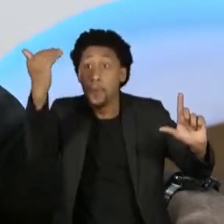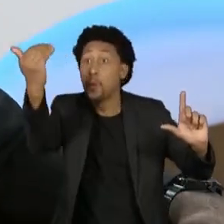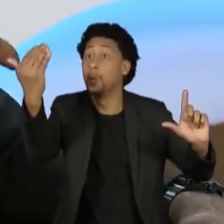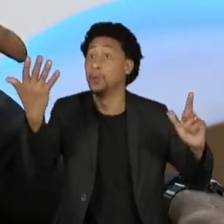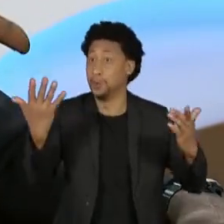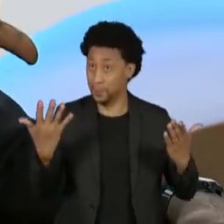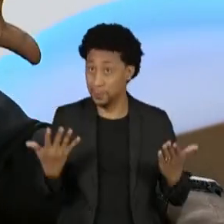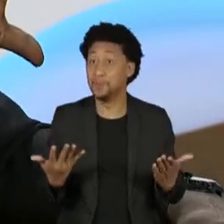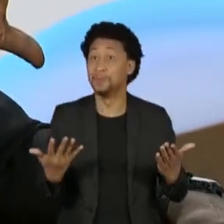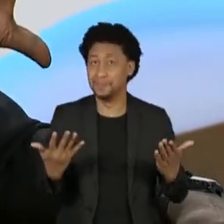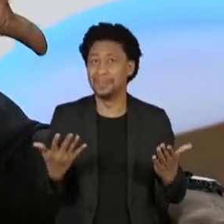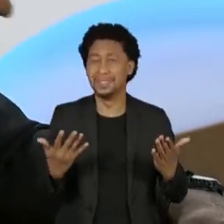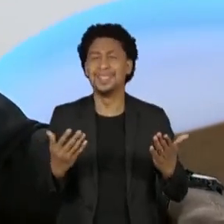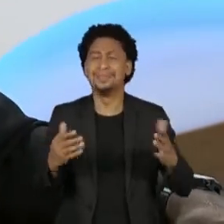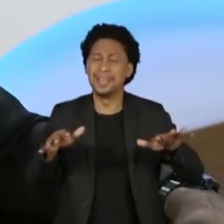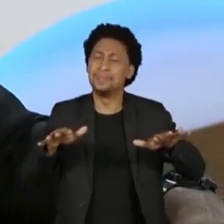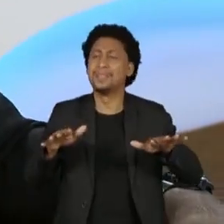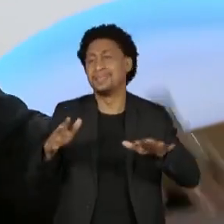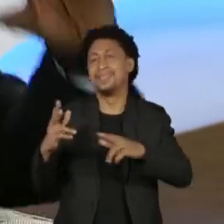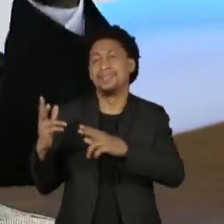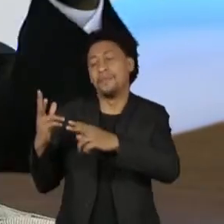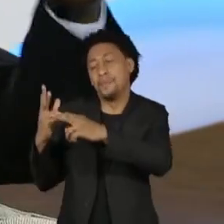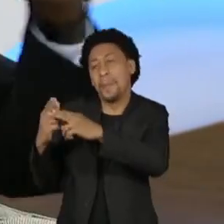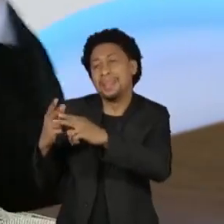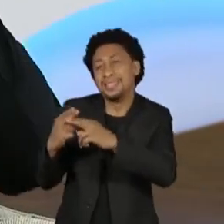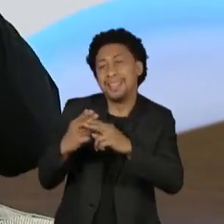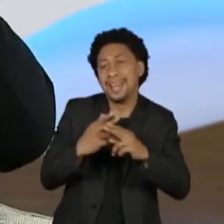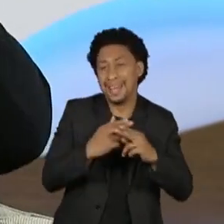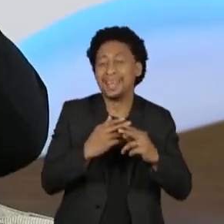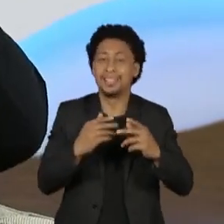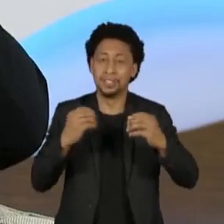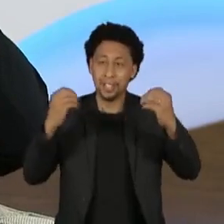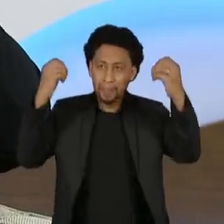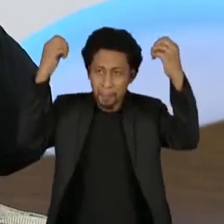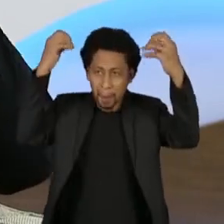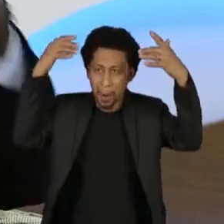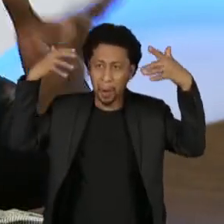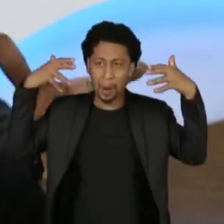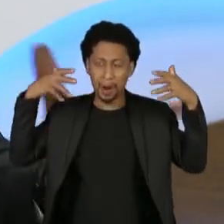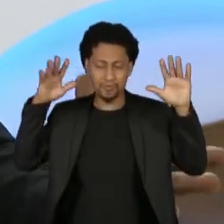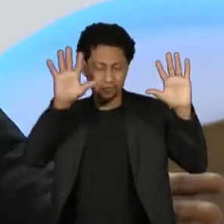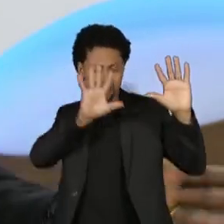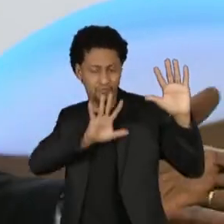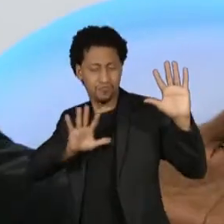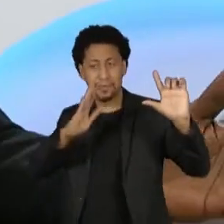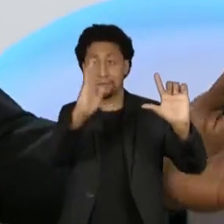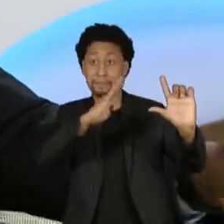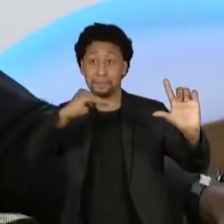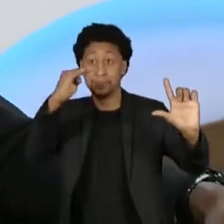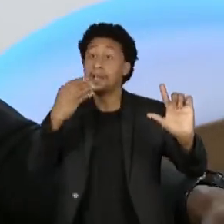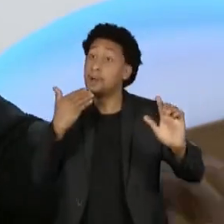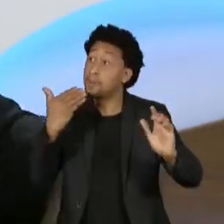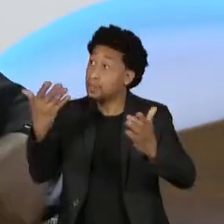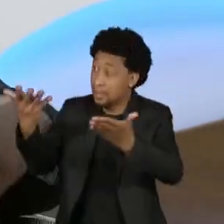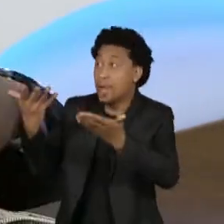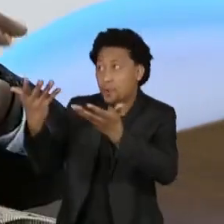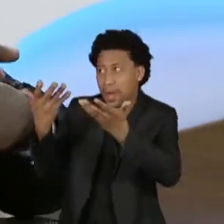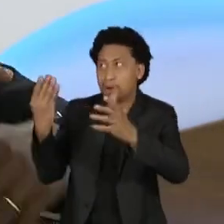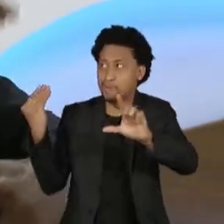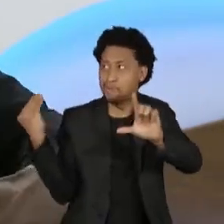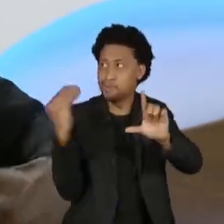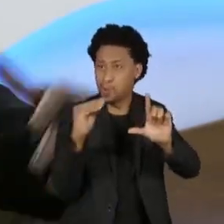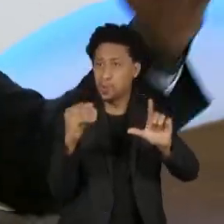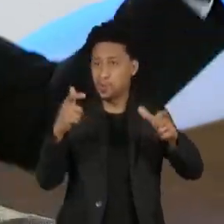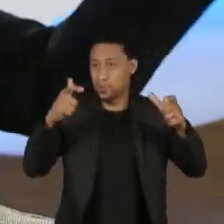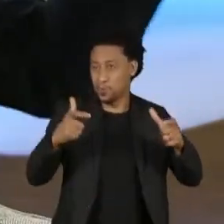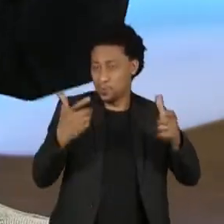nossa uma série que ele fez só de confetes e eu pedi essa arte para poder ser a capa do disco e